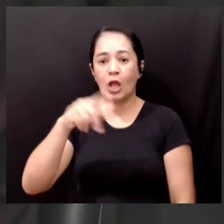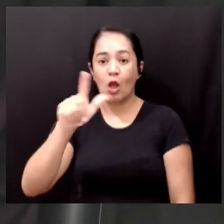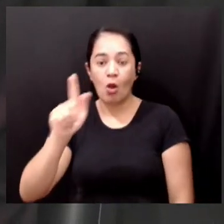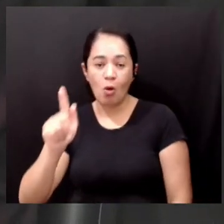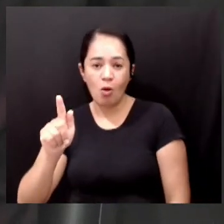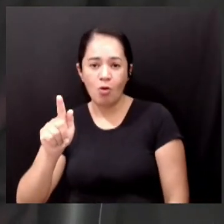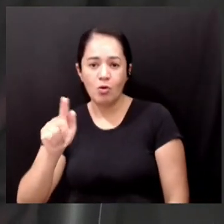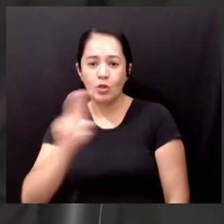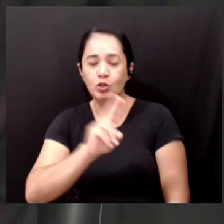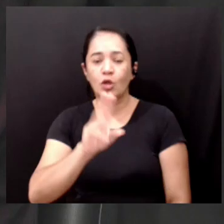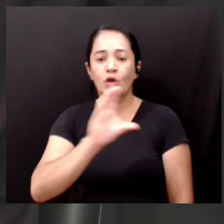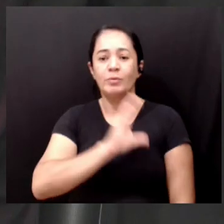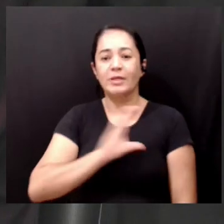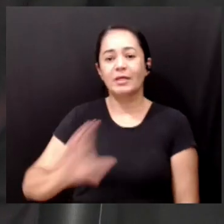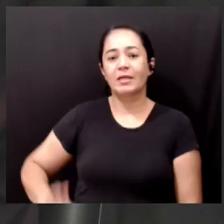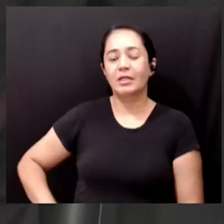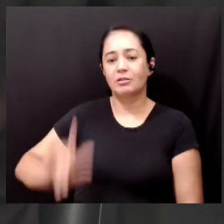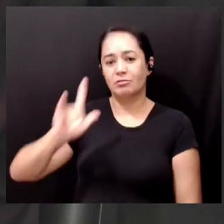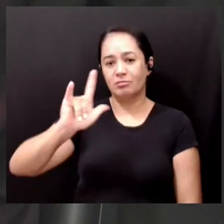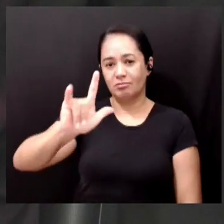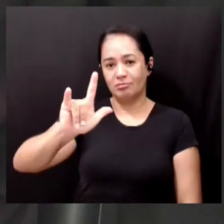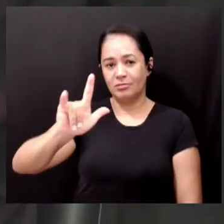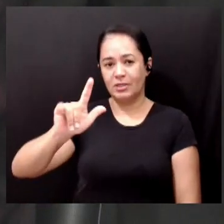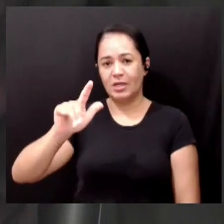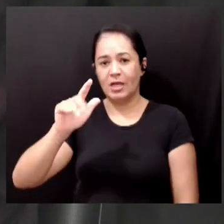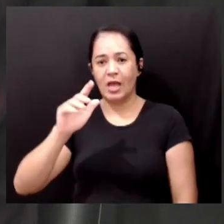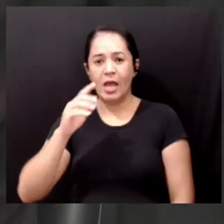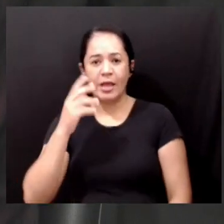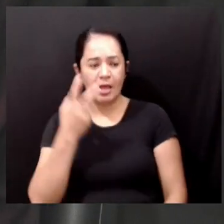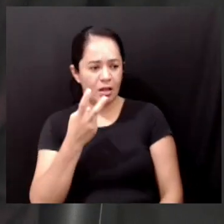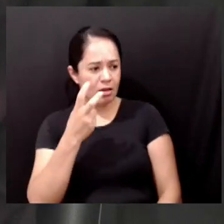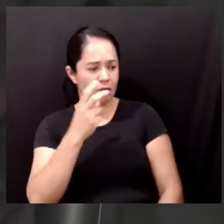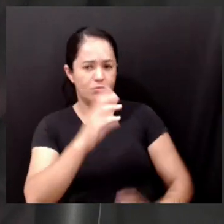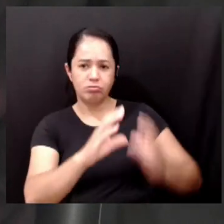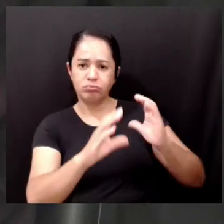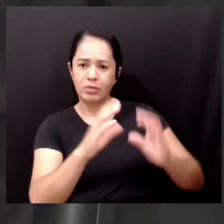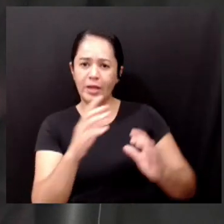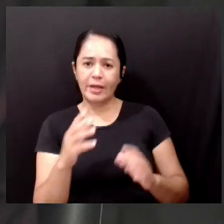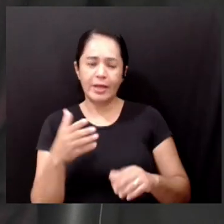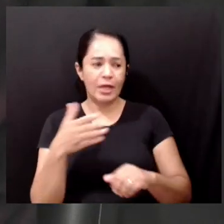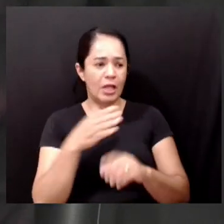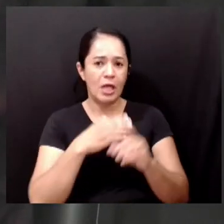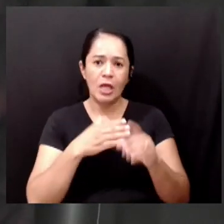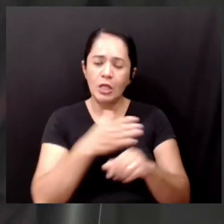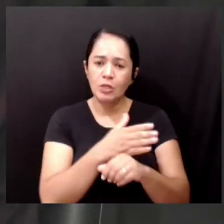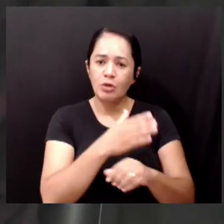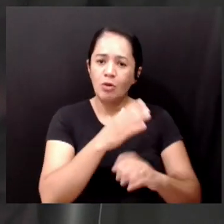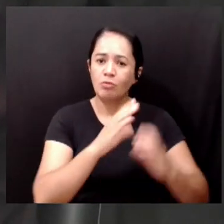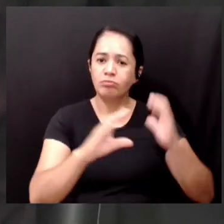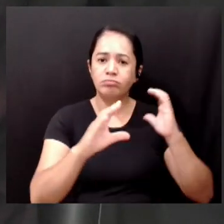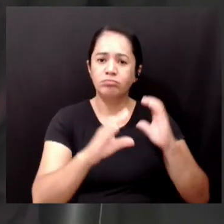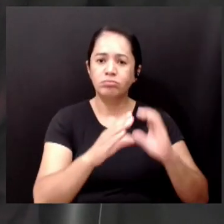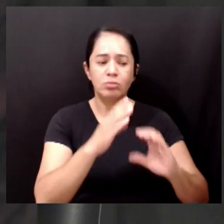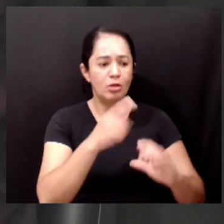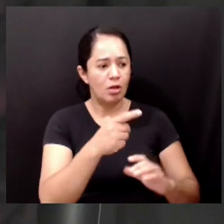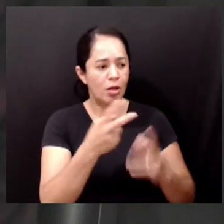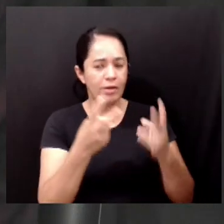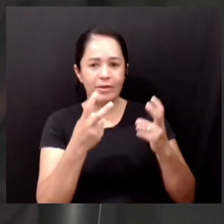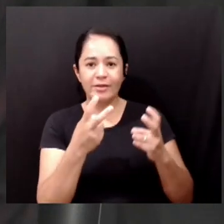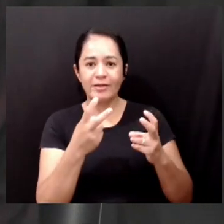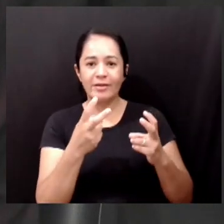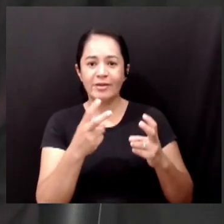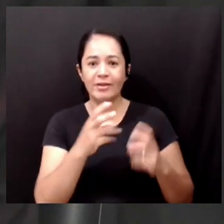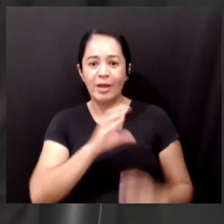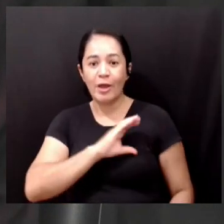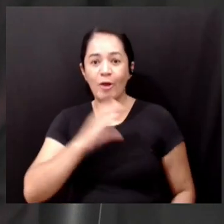pessoal cantando, ela entrou, participou de um culto lá, então ela se converteu. E aí toda a família foi indo aos poucos. Então, Tá. Então,